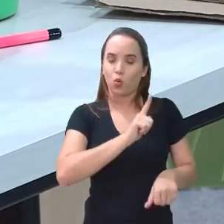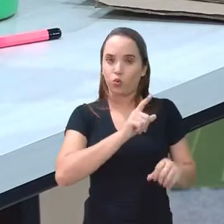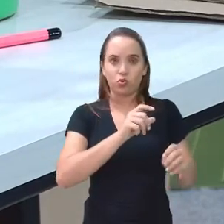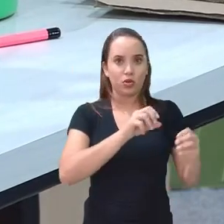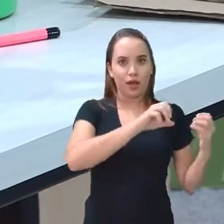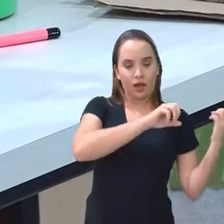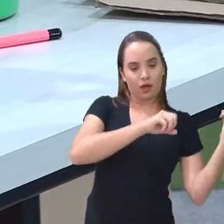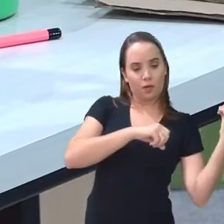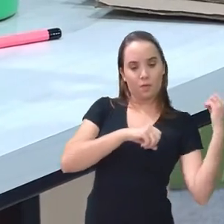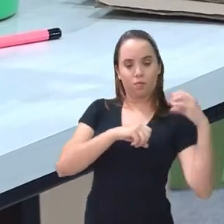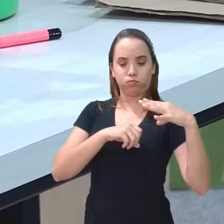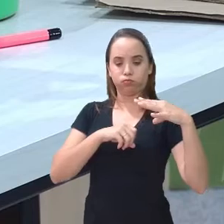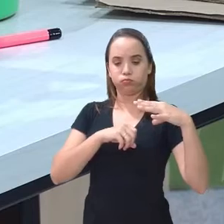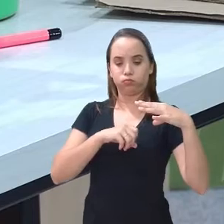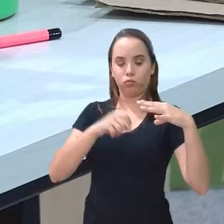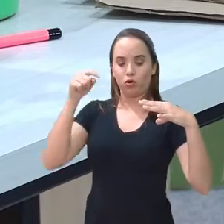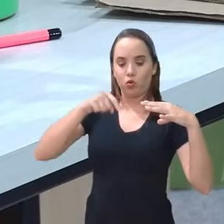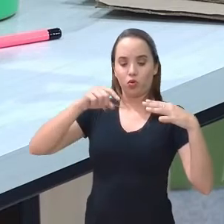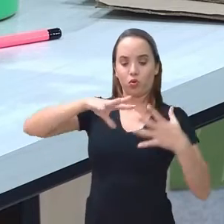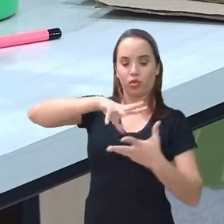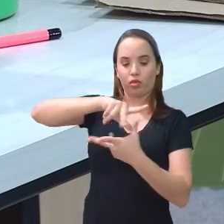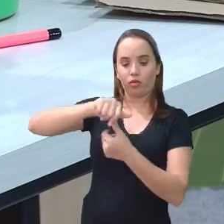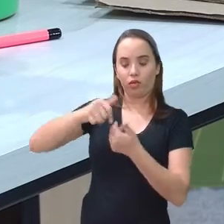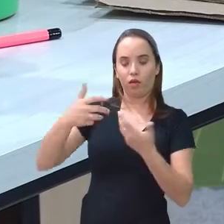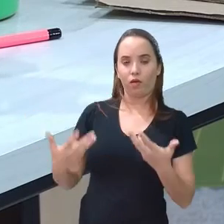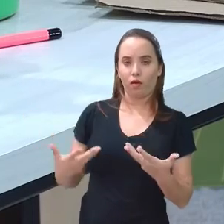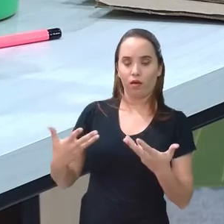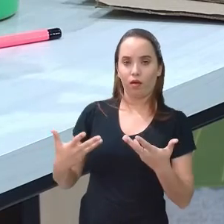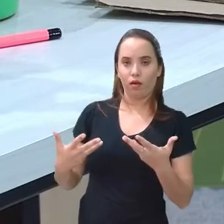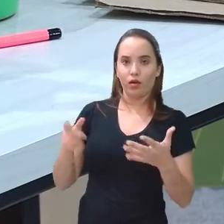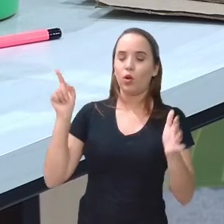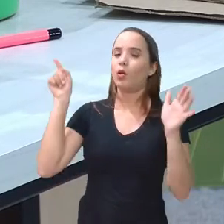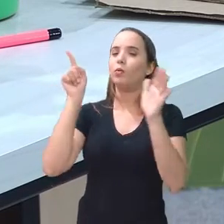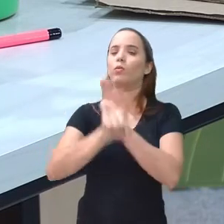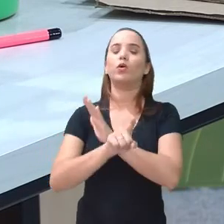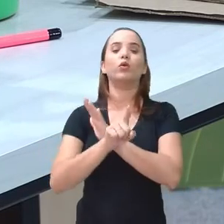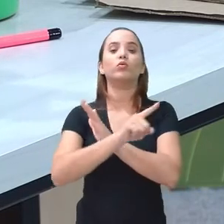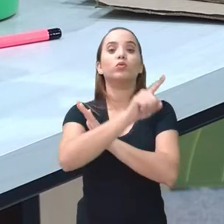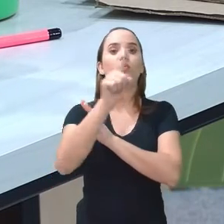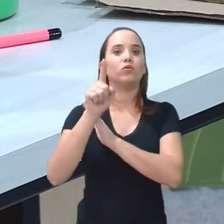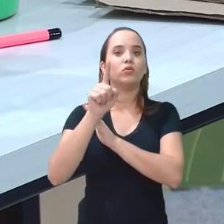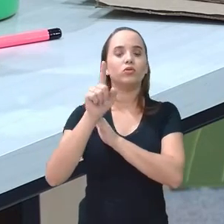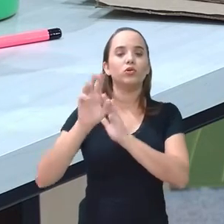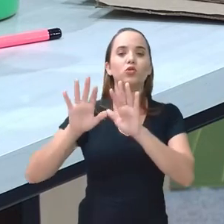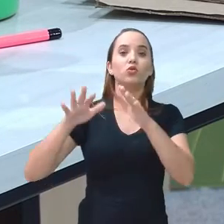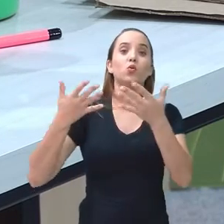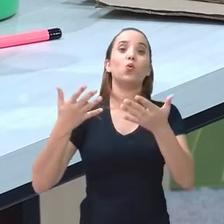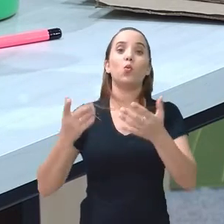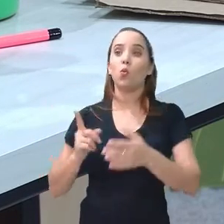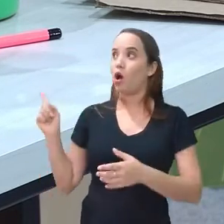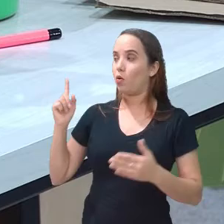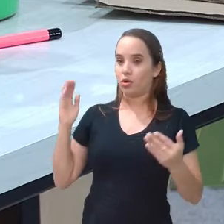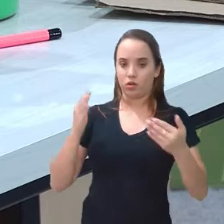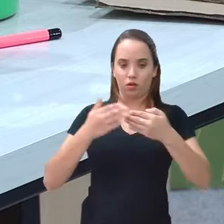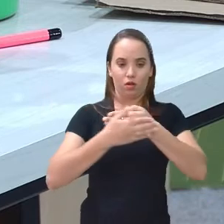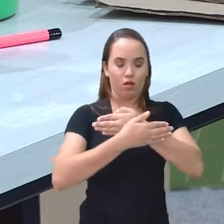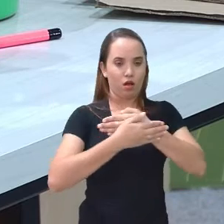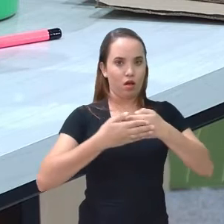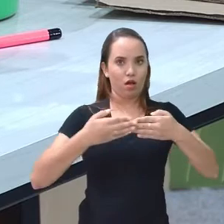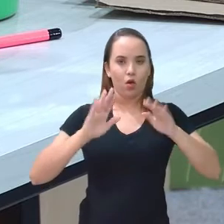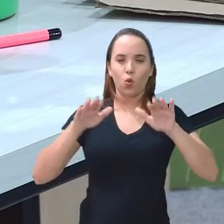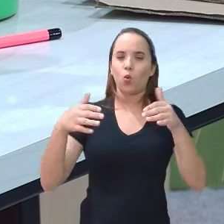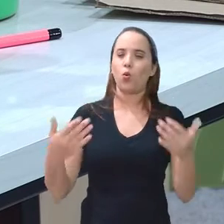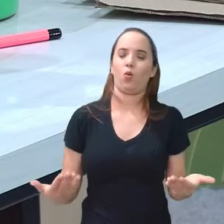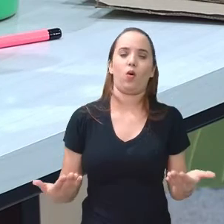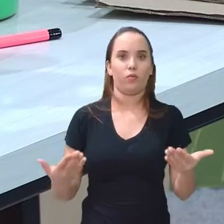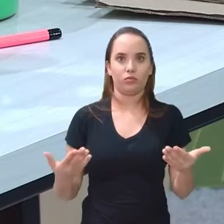refletir a luz do sol. E aí eu pergunto a vocês, que eclipse é esse que eu estou demonstrando? A